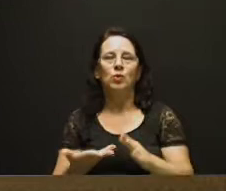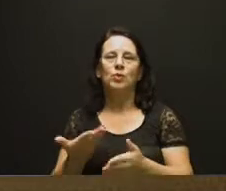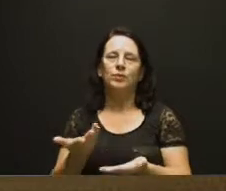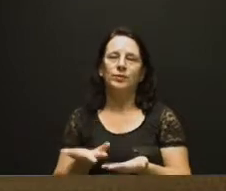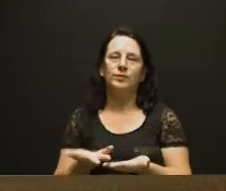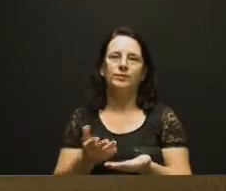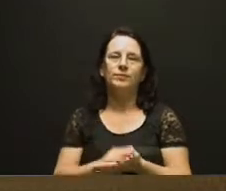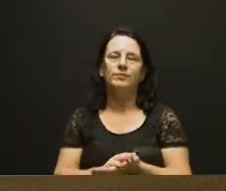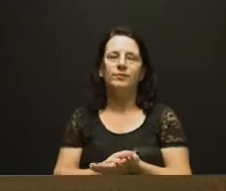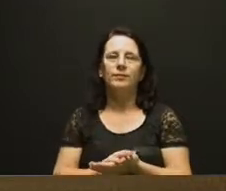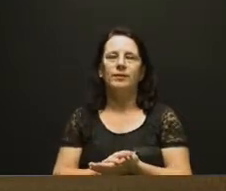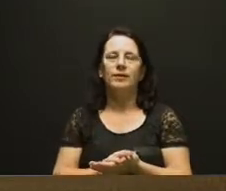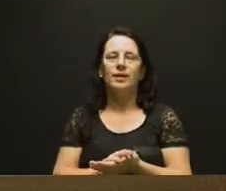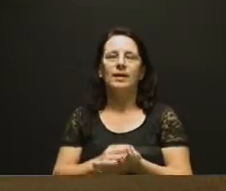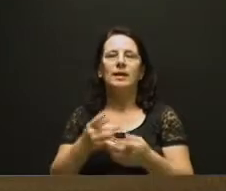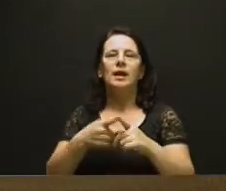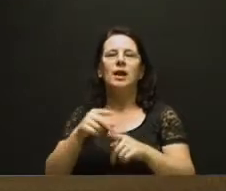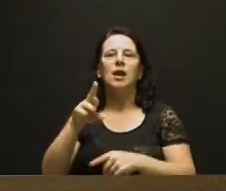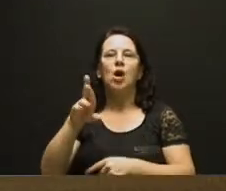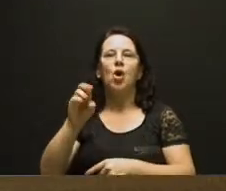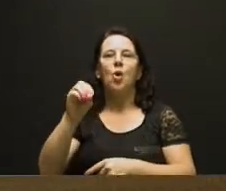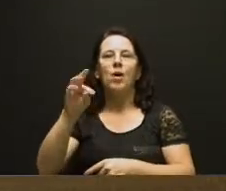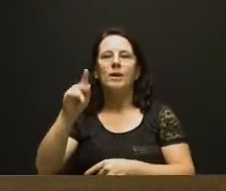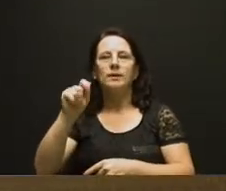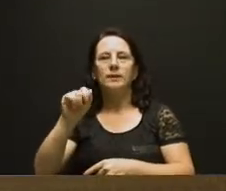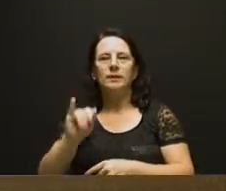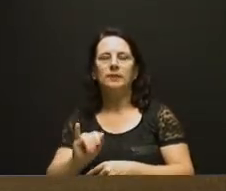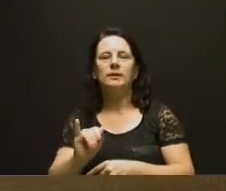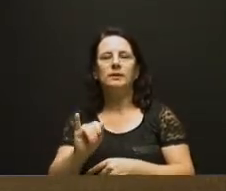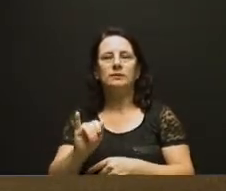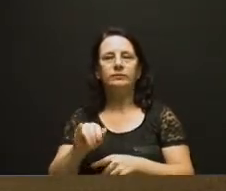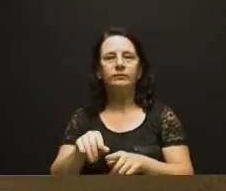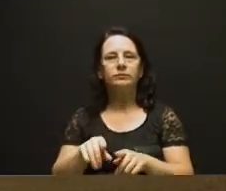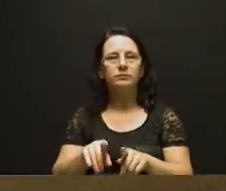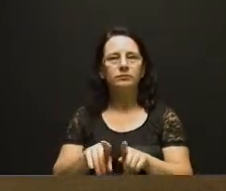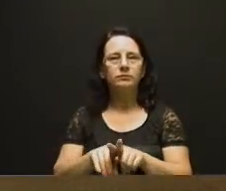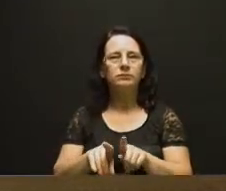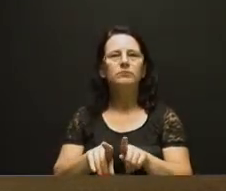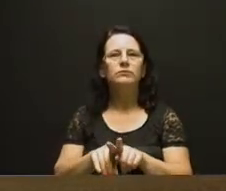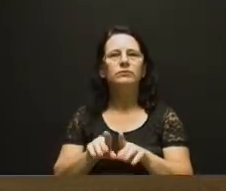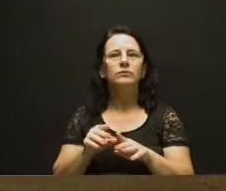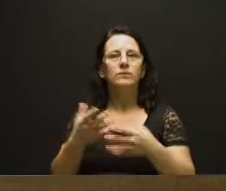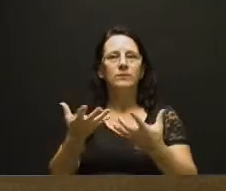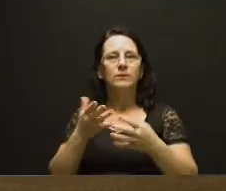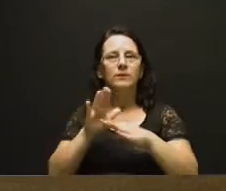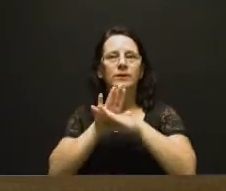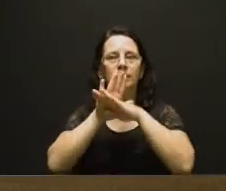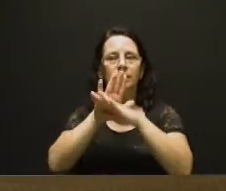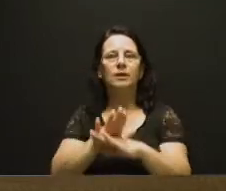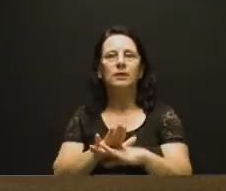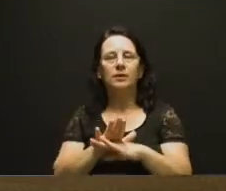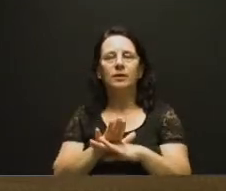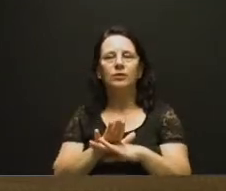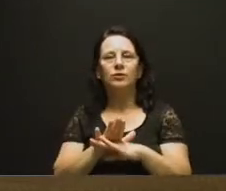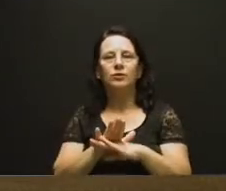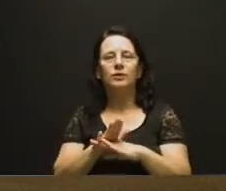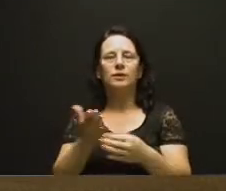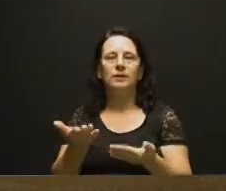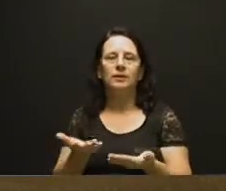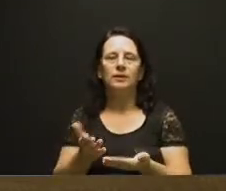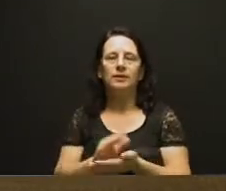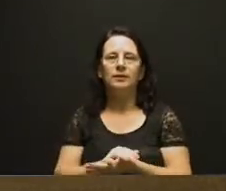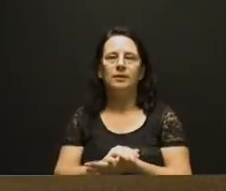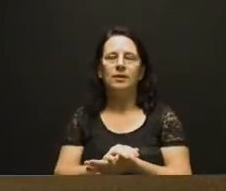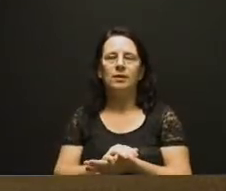aponta falta boa vontade e falam às vezes falta dinheiro mesmo na casa da esperança